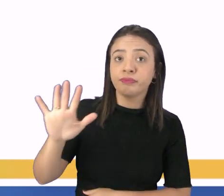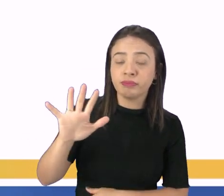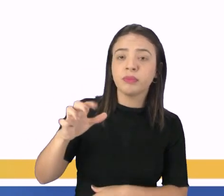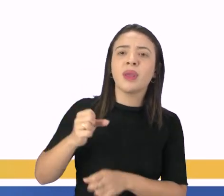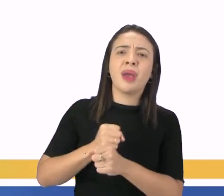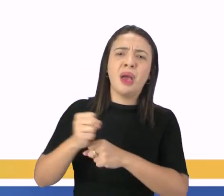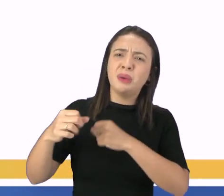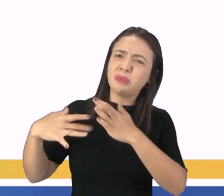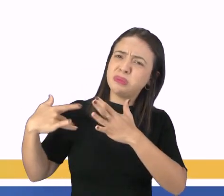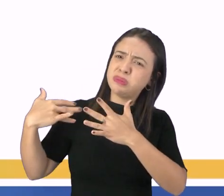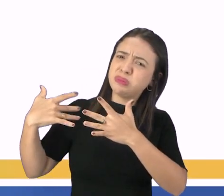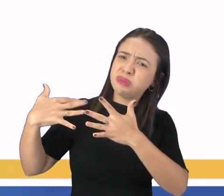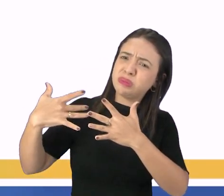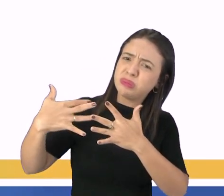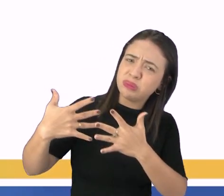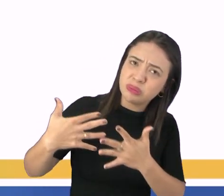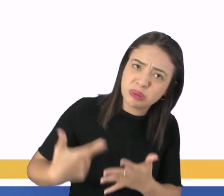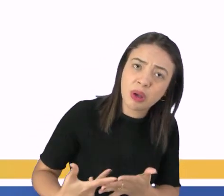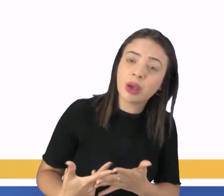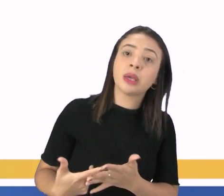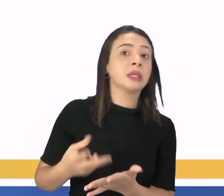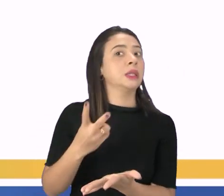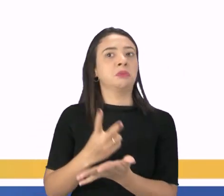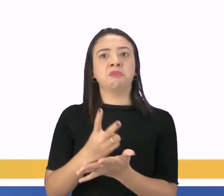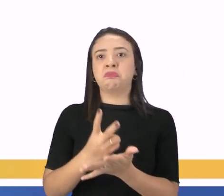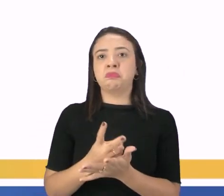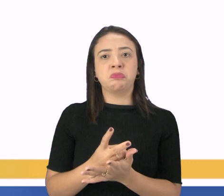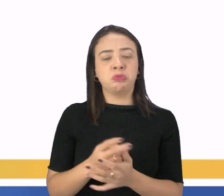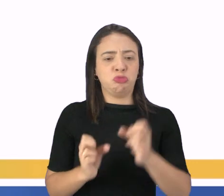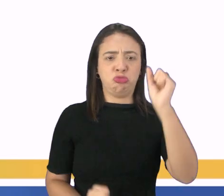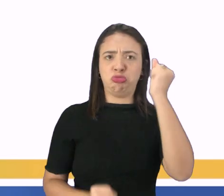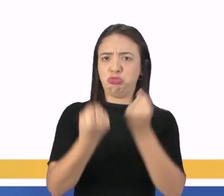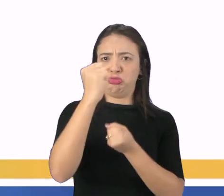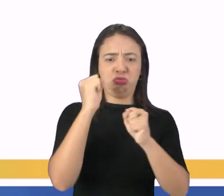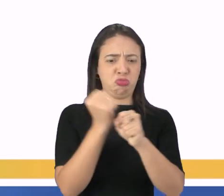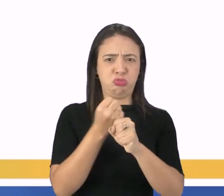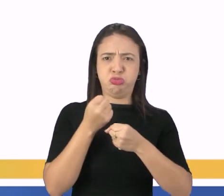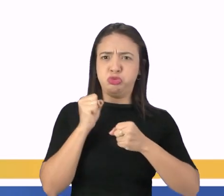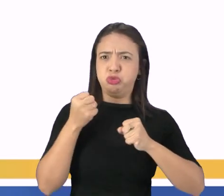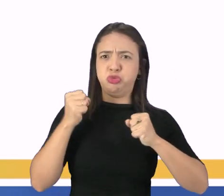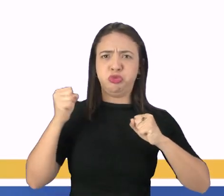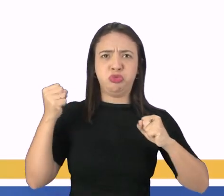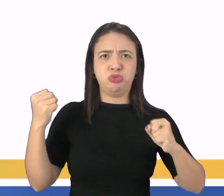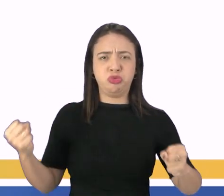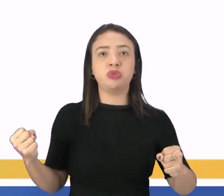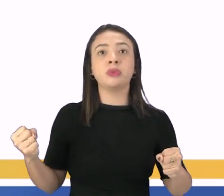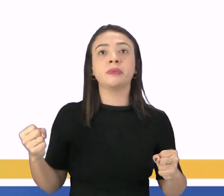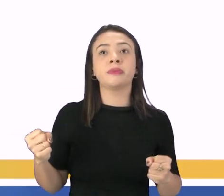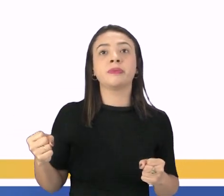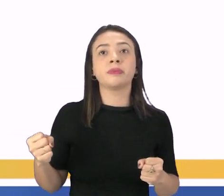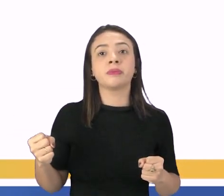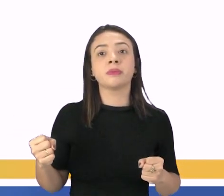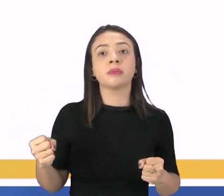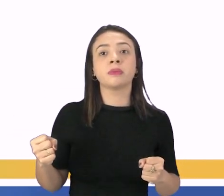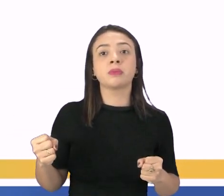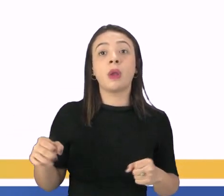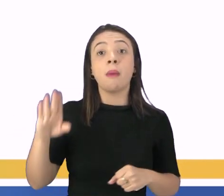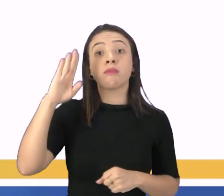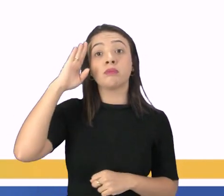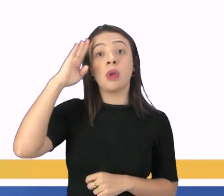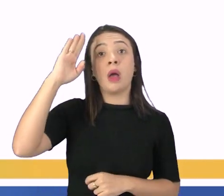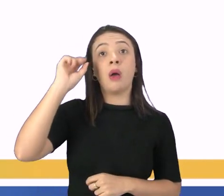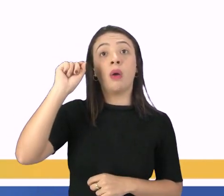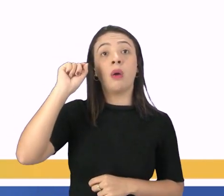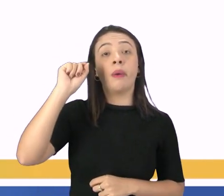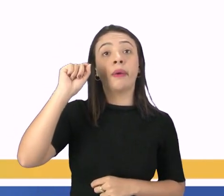muito tempo o país mais industrializado da Ásia, possui parque industrial bastante diversificado e amplo. Destaca-se na